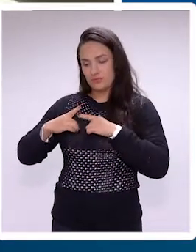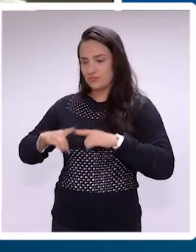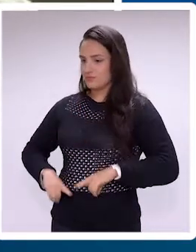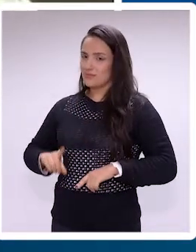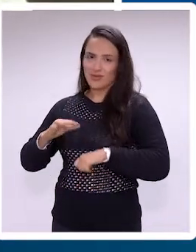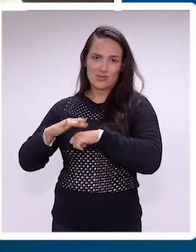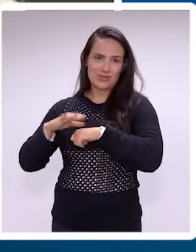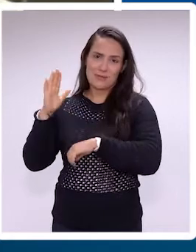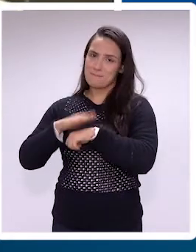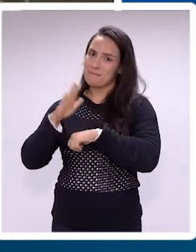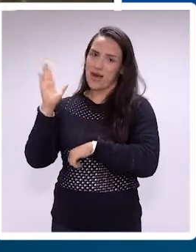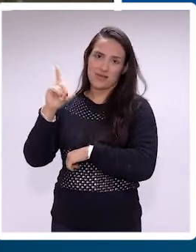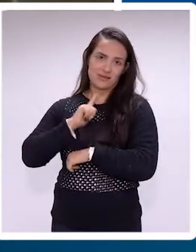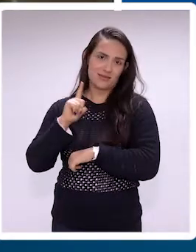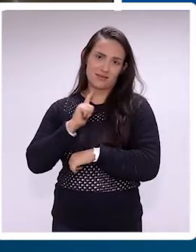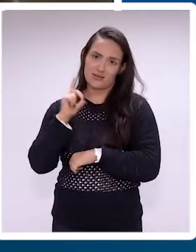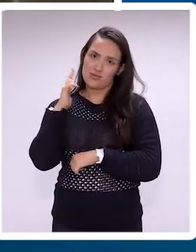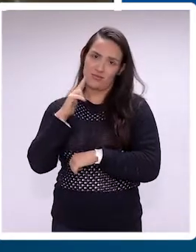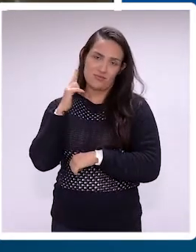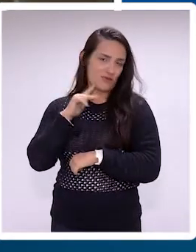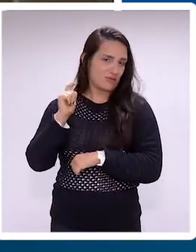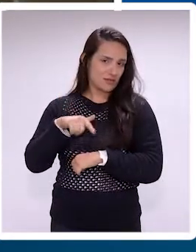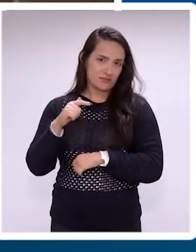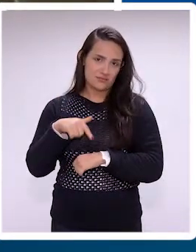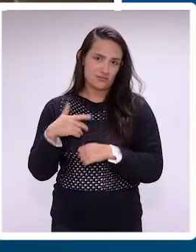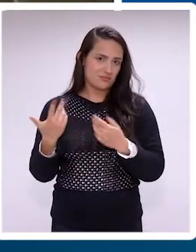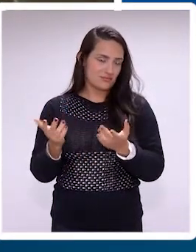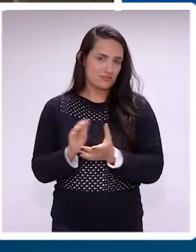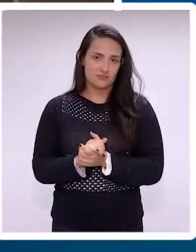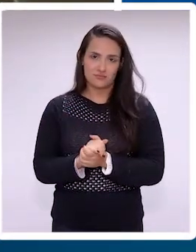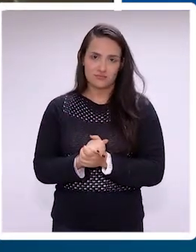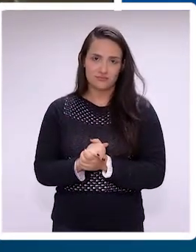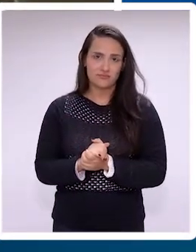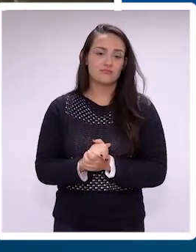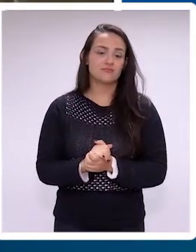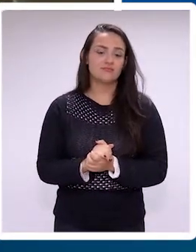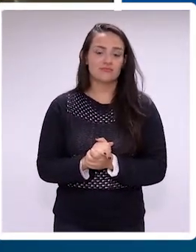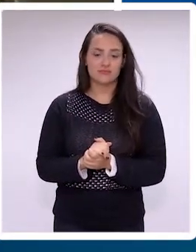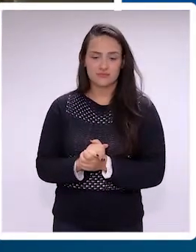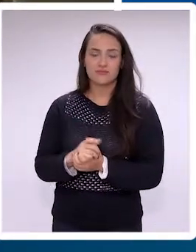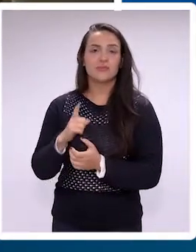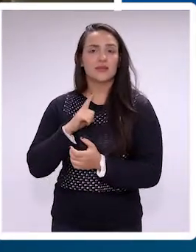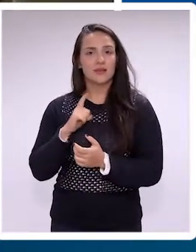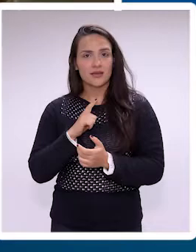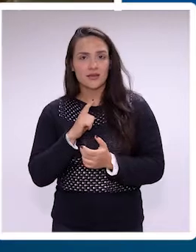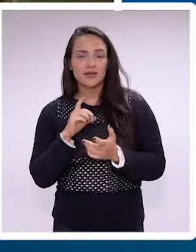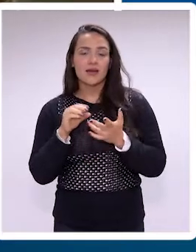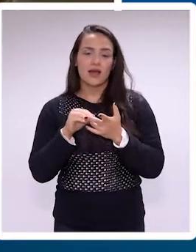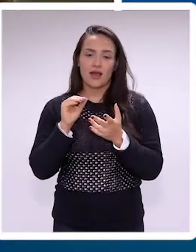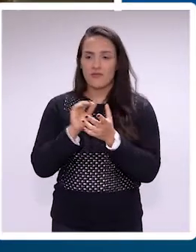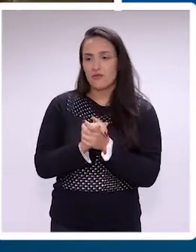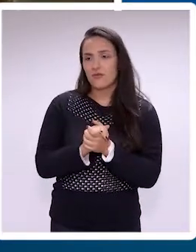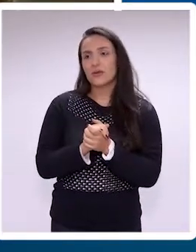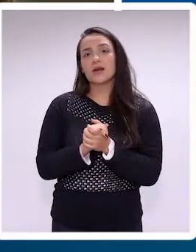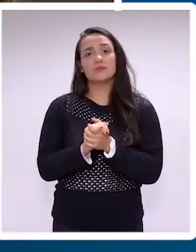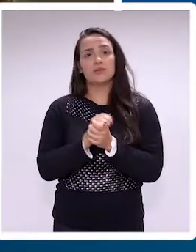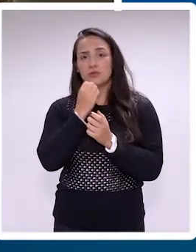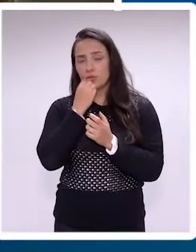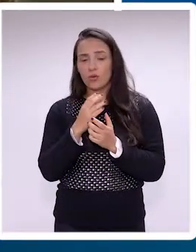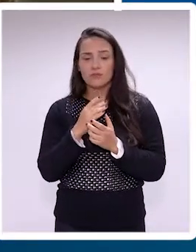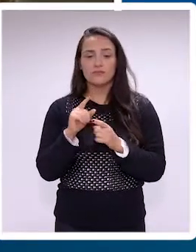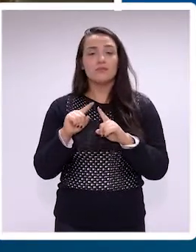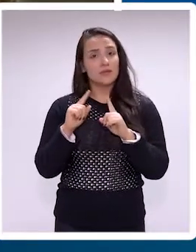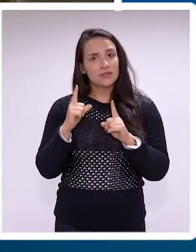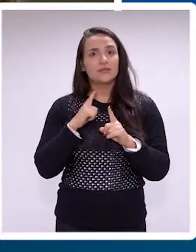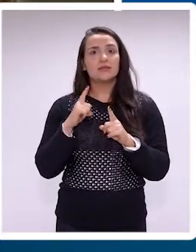comum, né? Nós brincamos dizendo que tem casamentos bons, café com leite, queijo com goiabada, mas tem casamento ruim